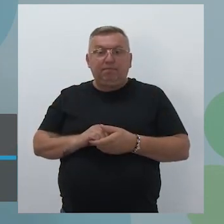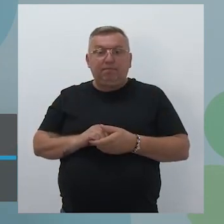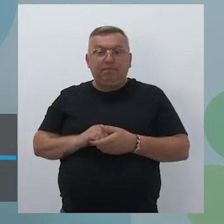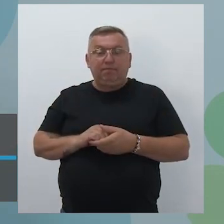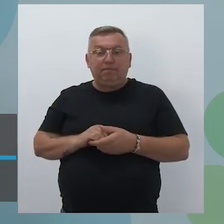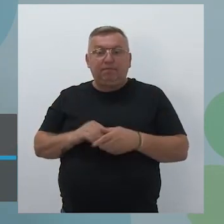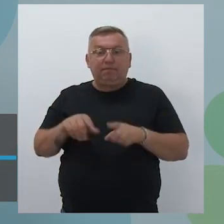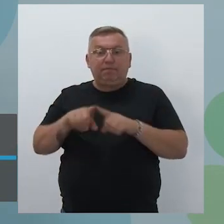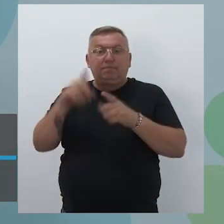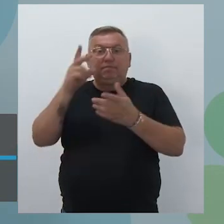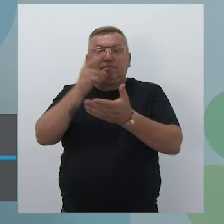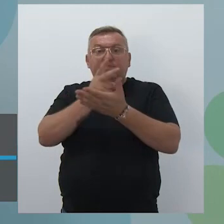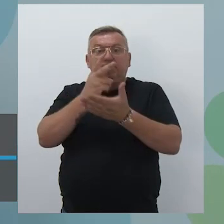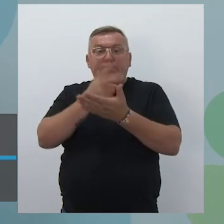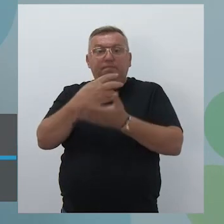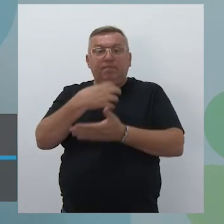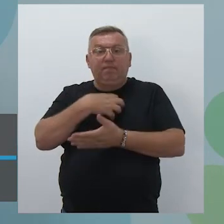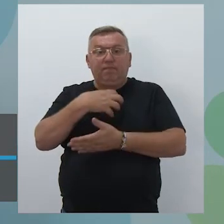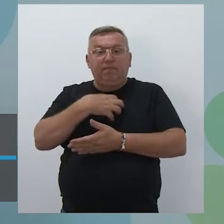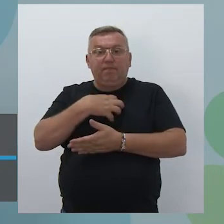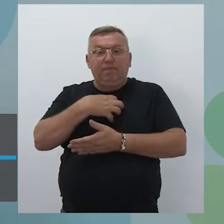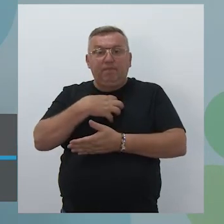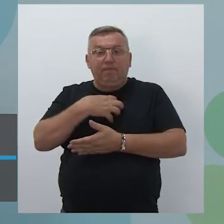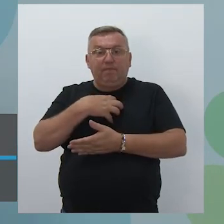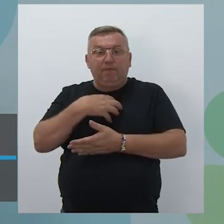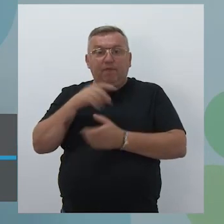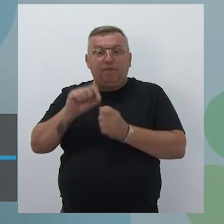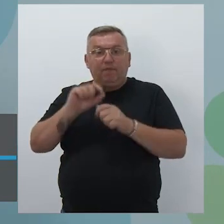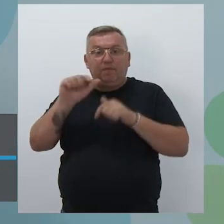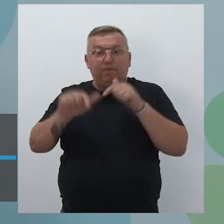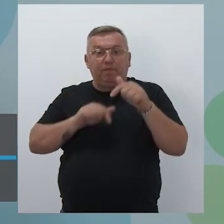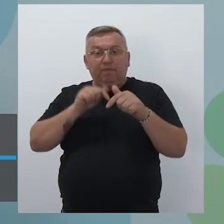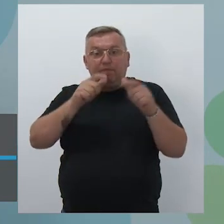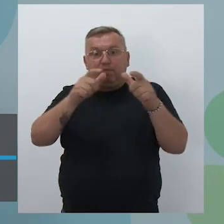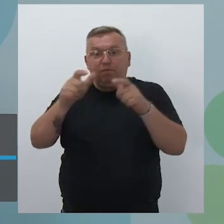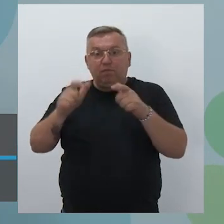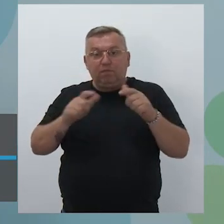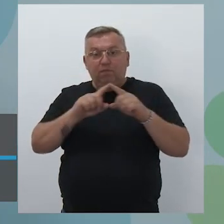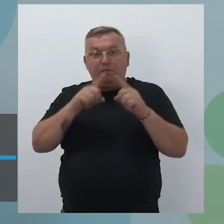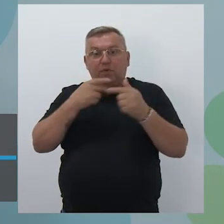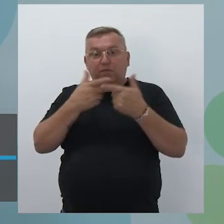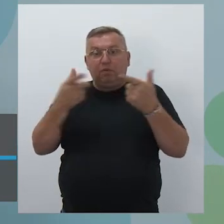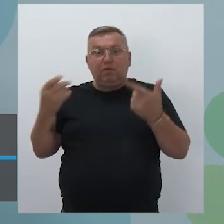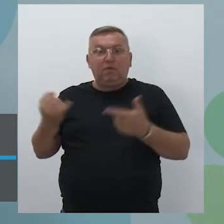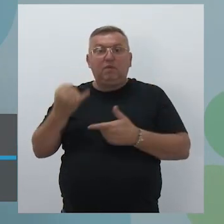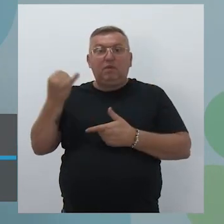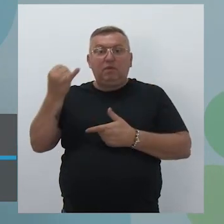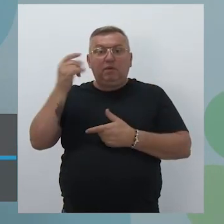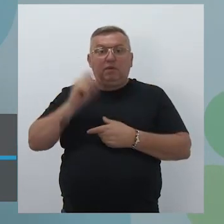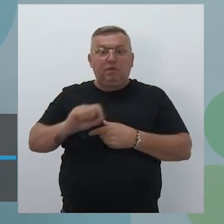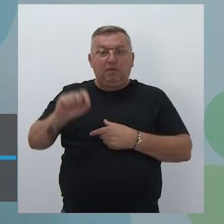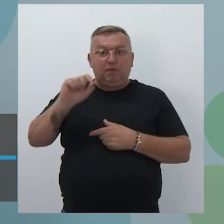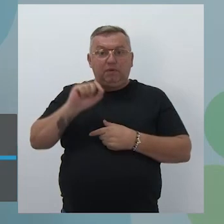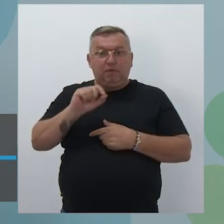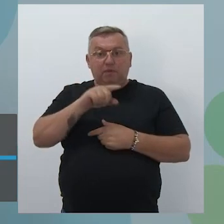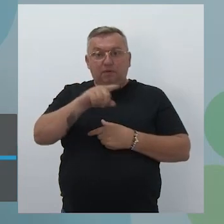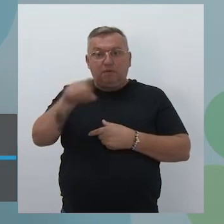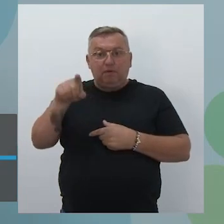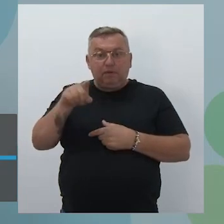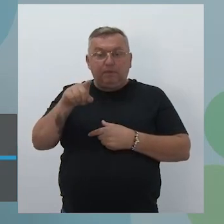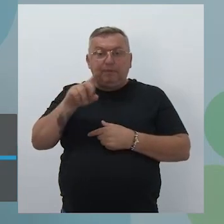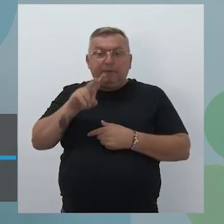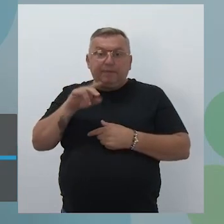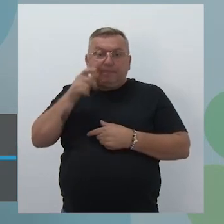e da mesma forma, reitera o trabalho por área. Só que tem uma coisa muito importante que vocês